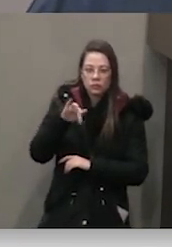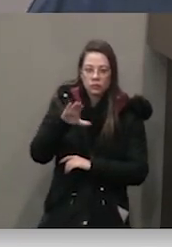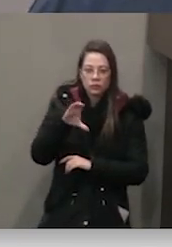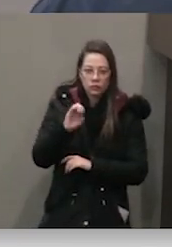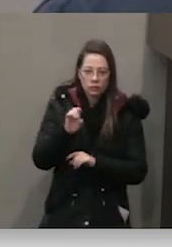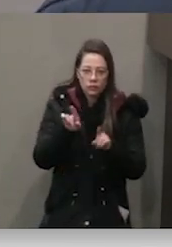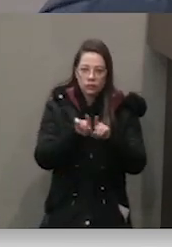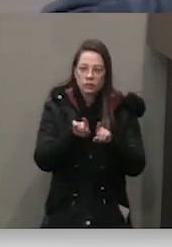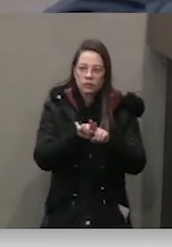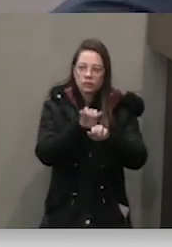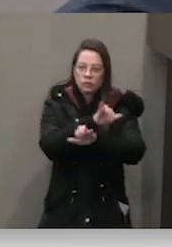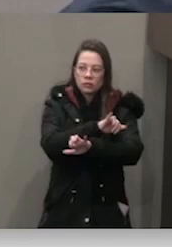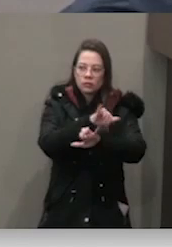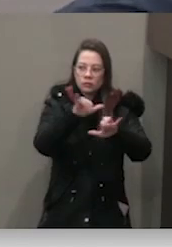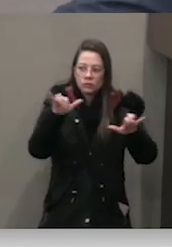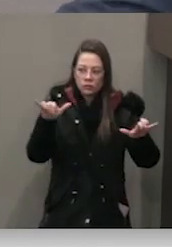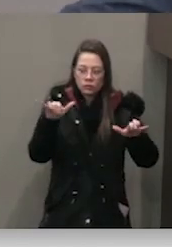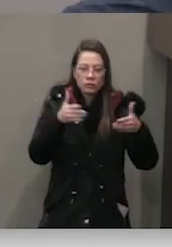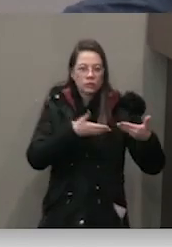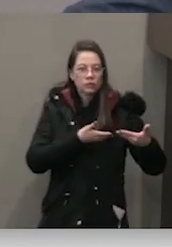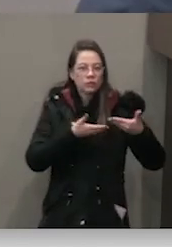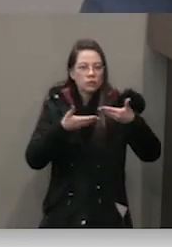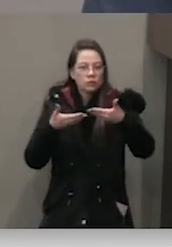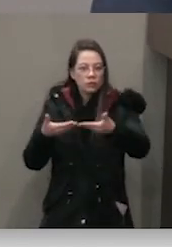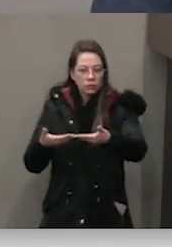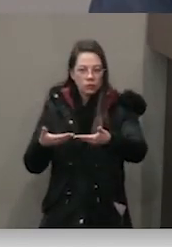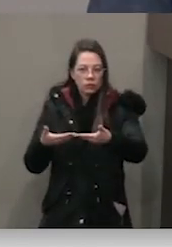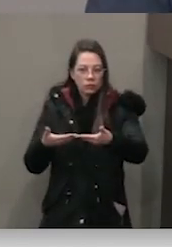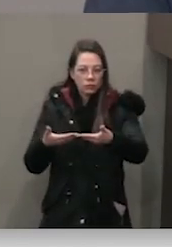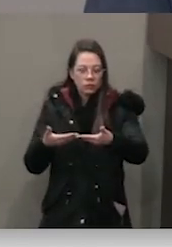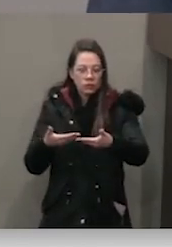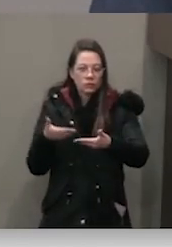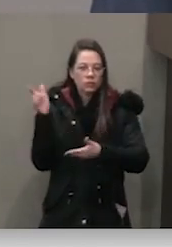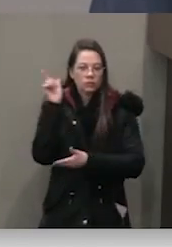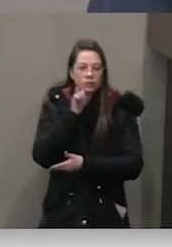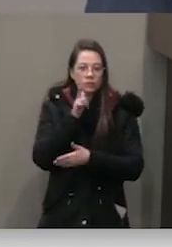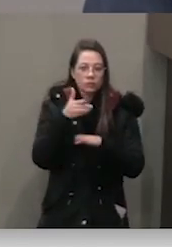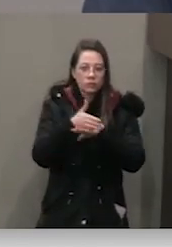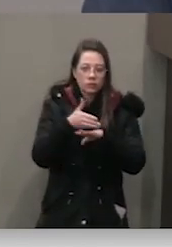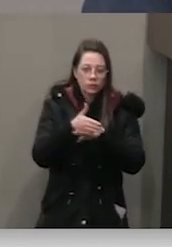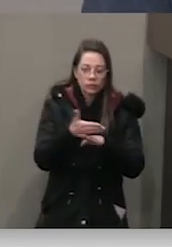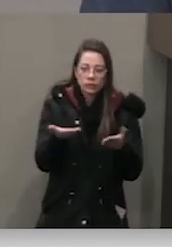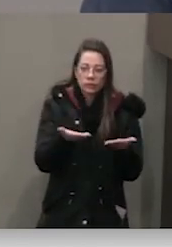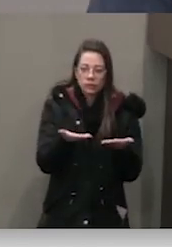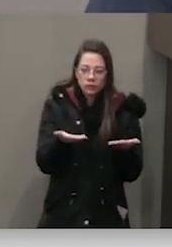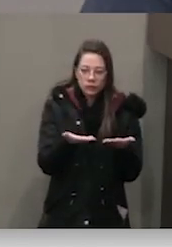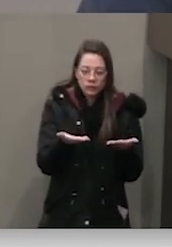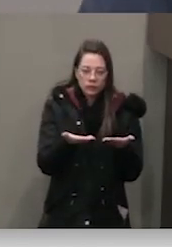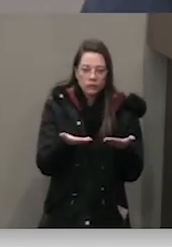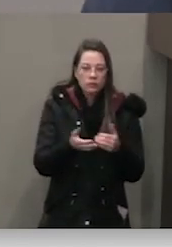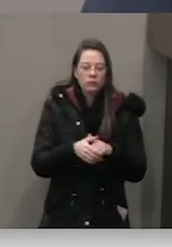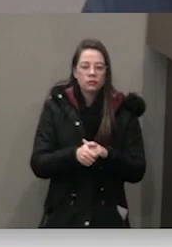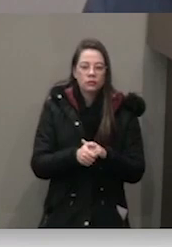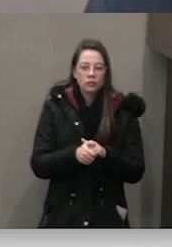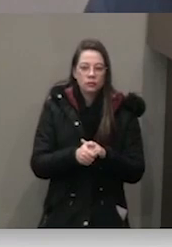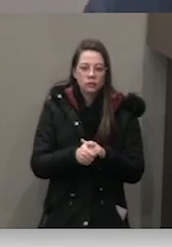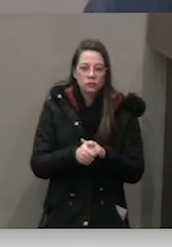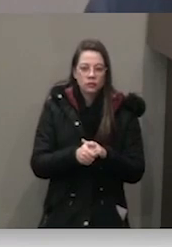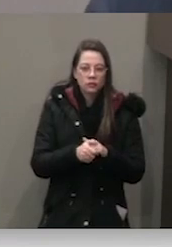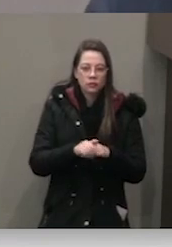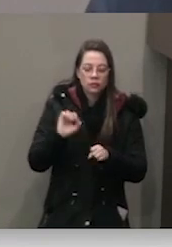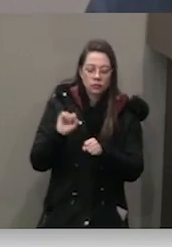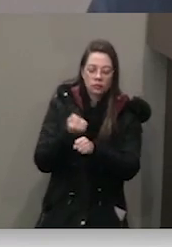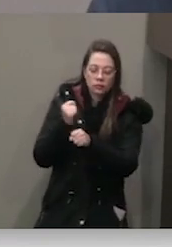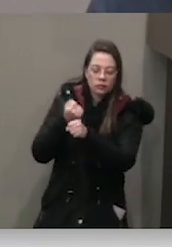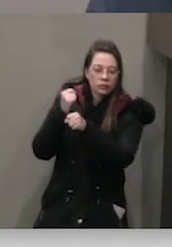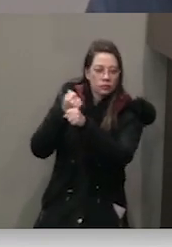Também informo que foram convidados para esta audiência pública